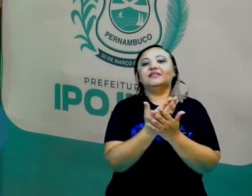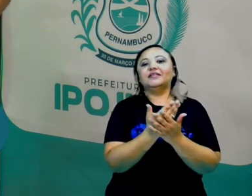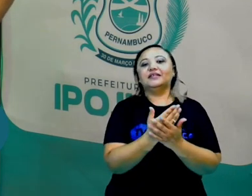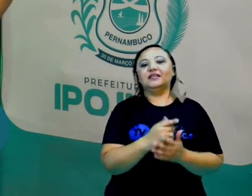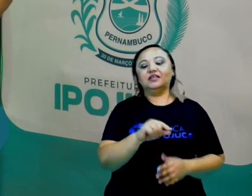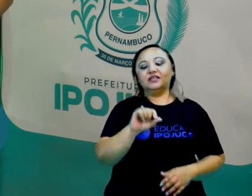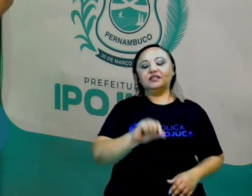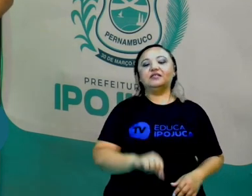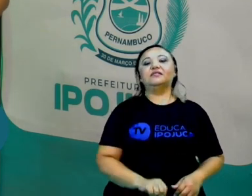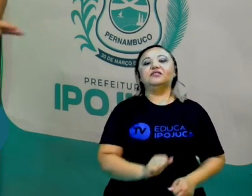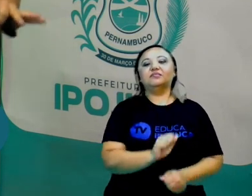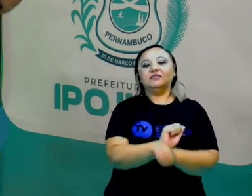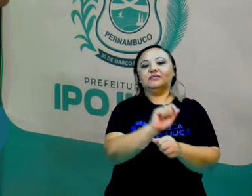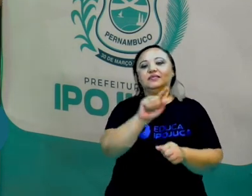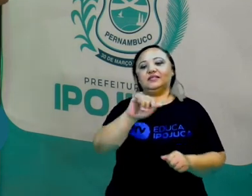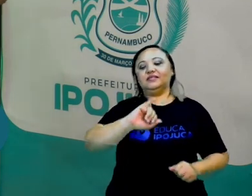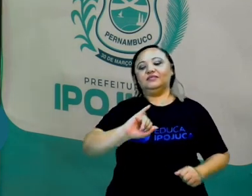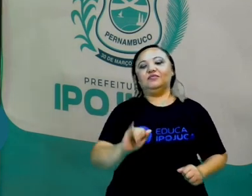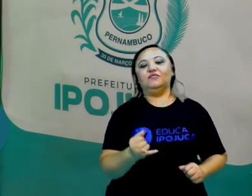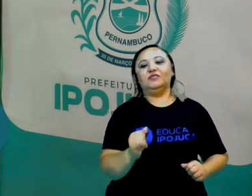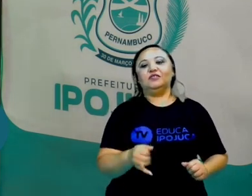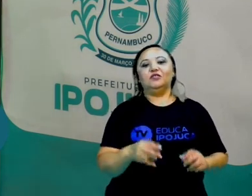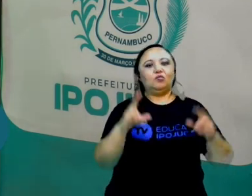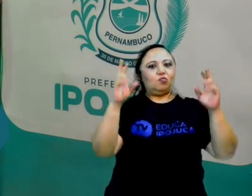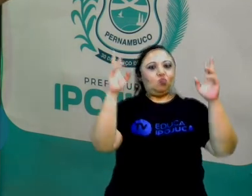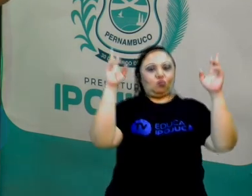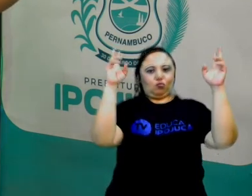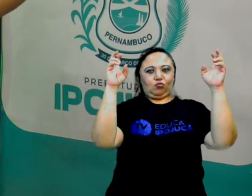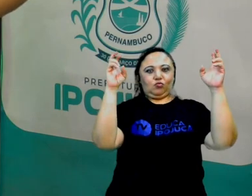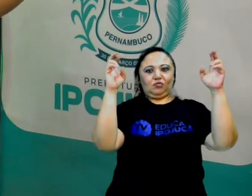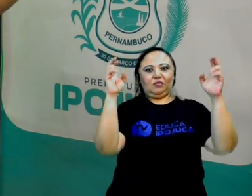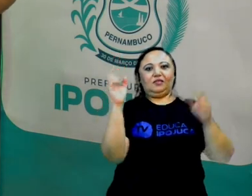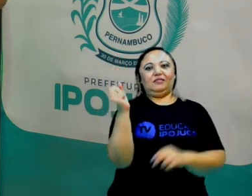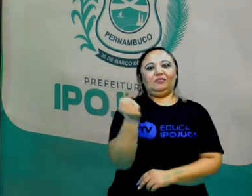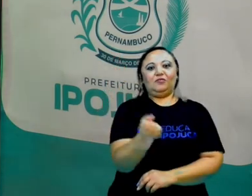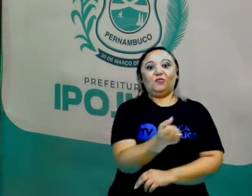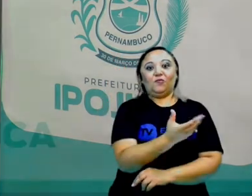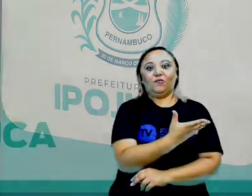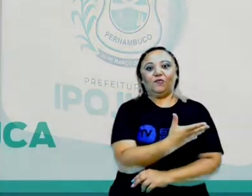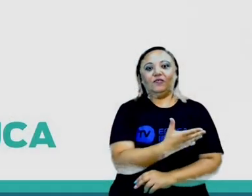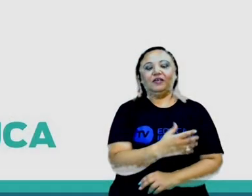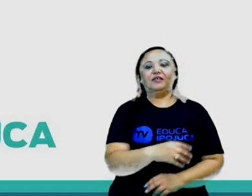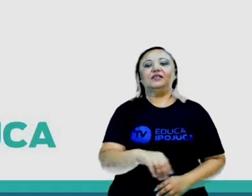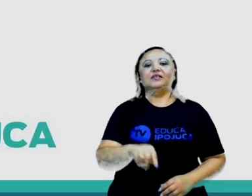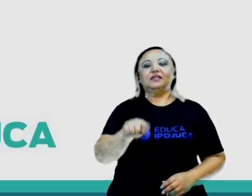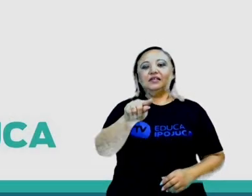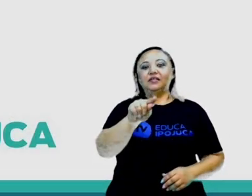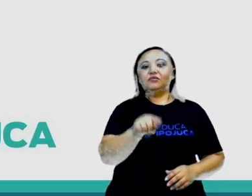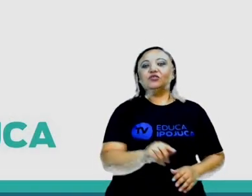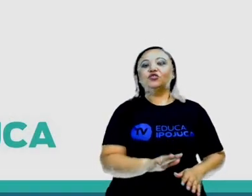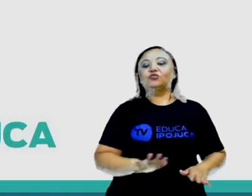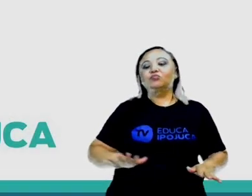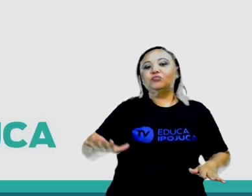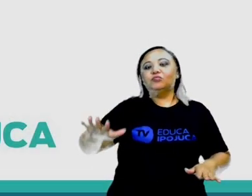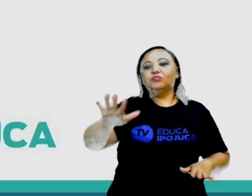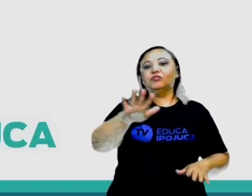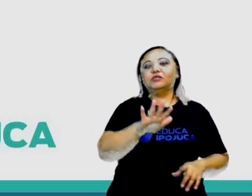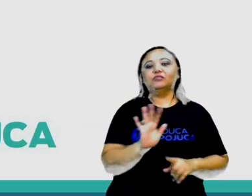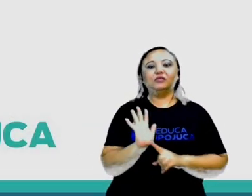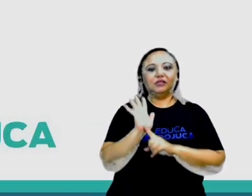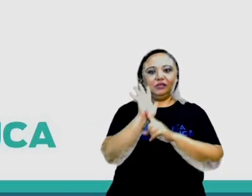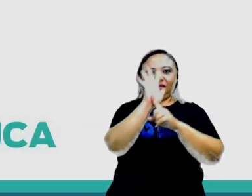possam aproveitar bastante hoje com um assunto novo que eu trouxe. Pois é, o espaço amostral e a estimativa